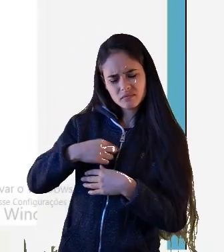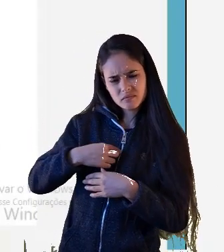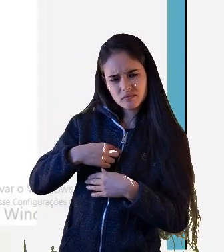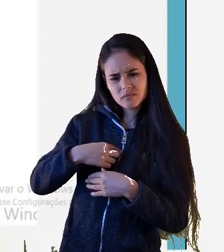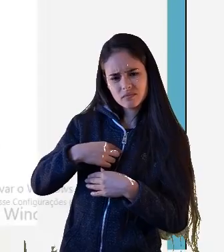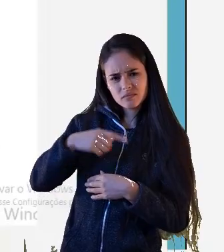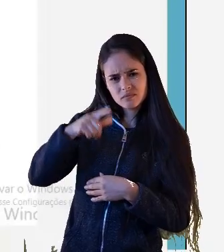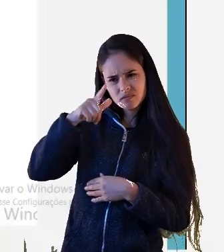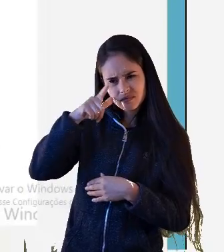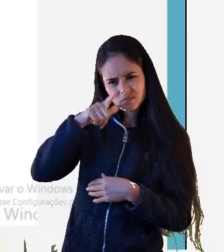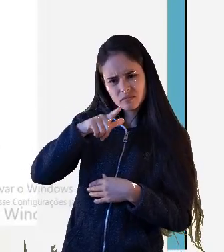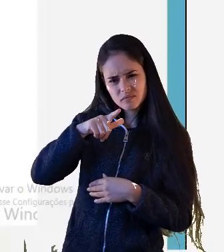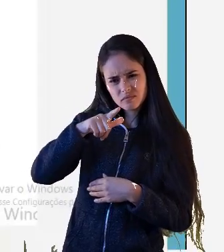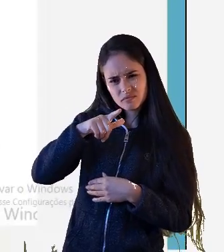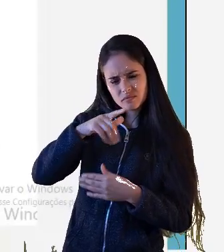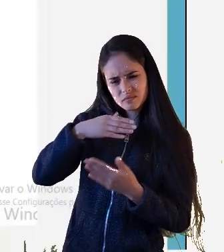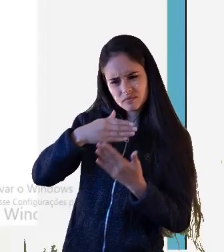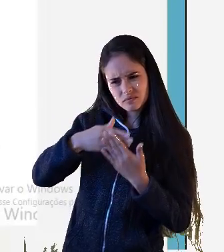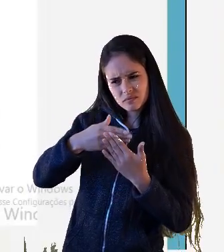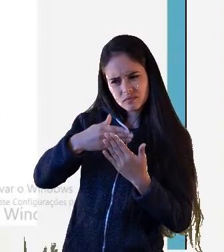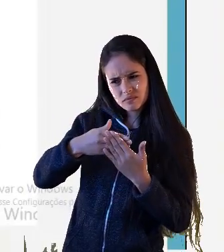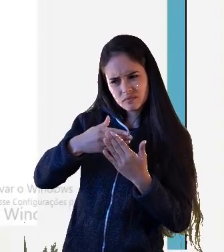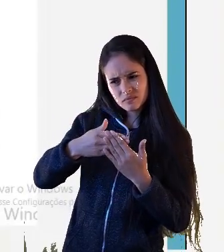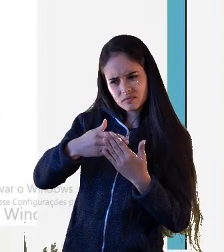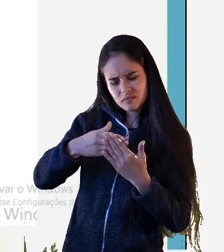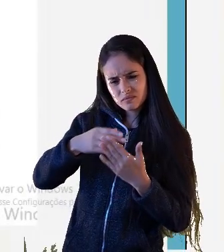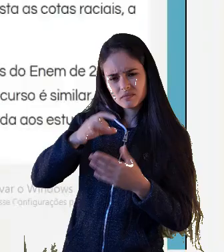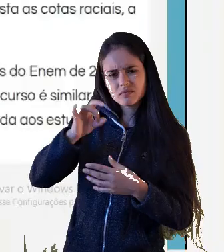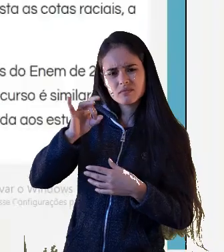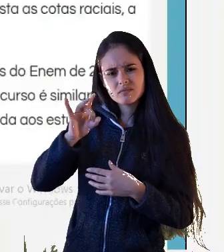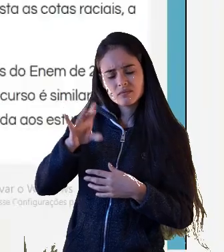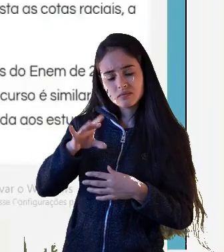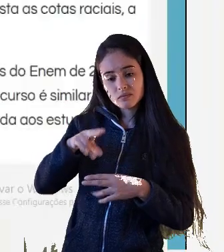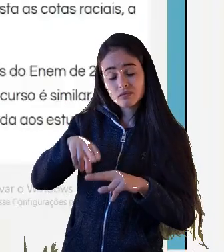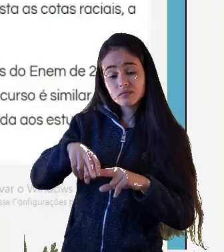E quem vem, claro, né? Das questões raciais nem se fala, né?